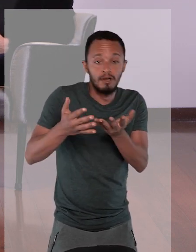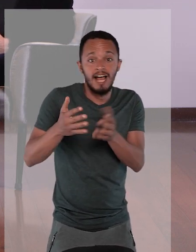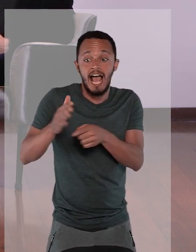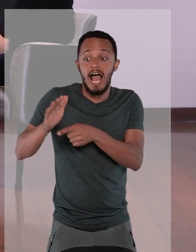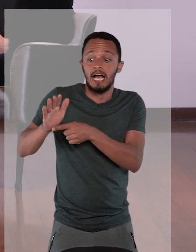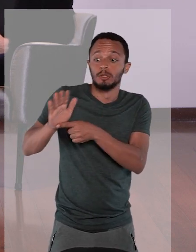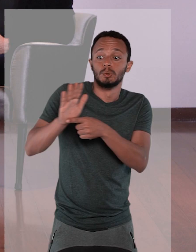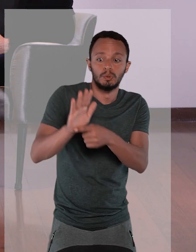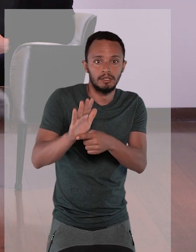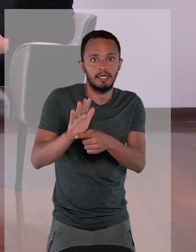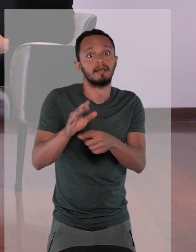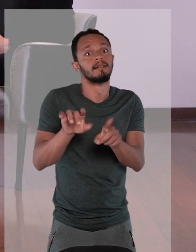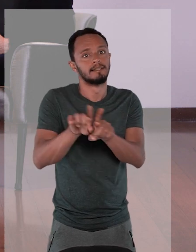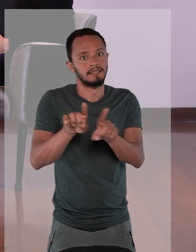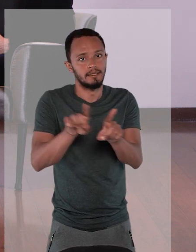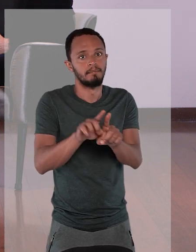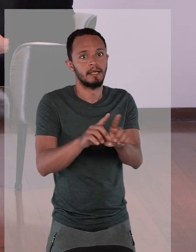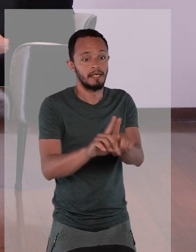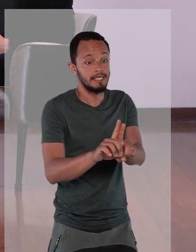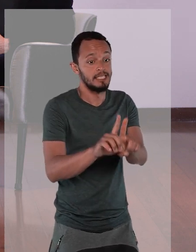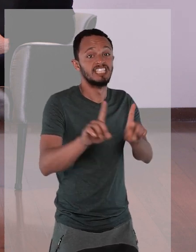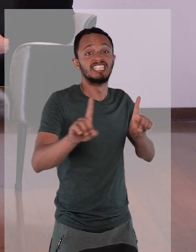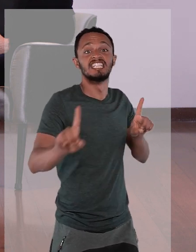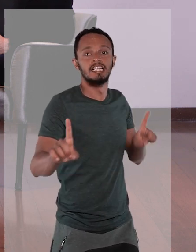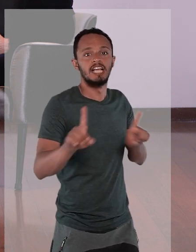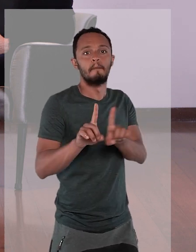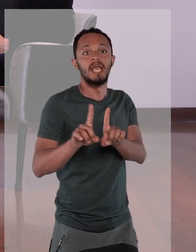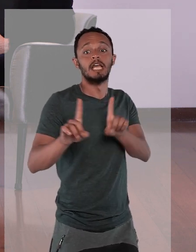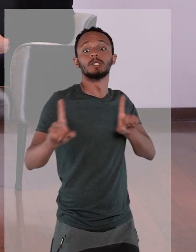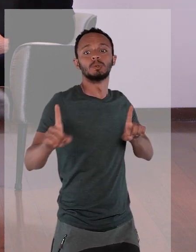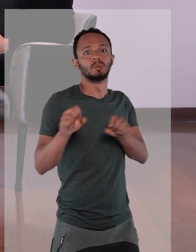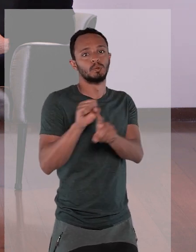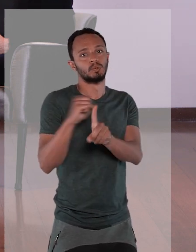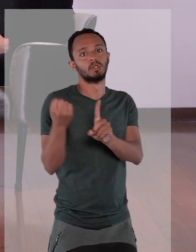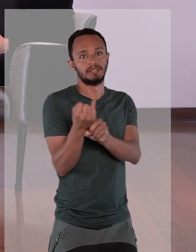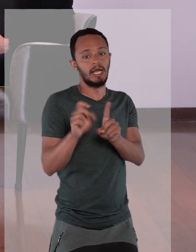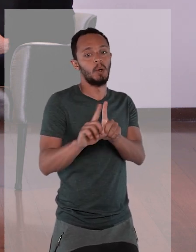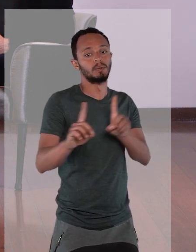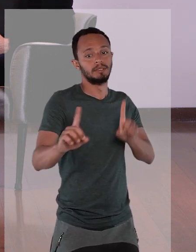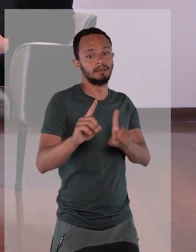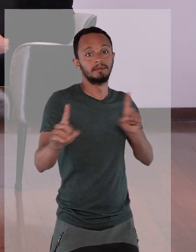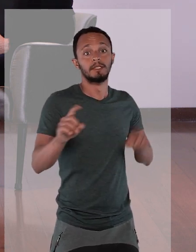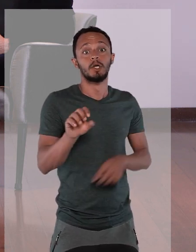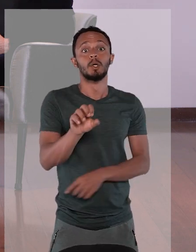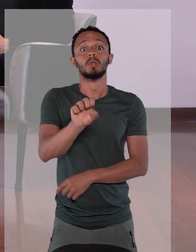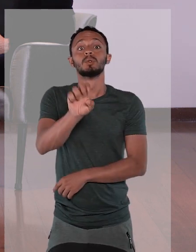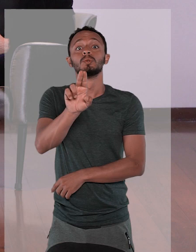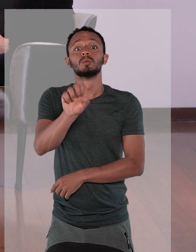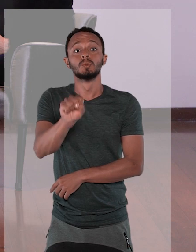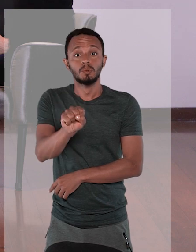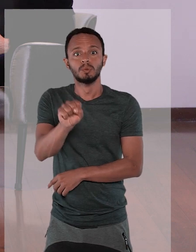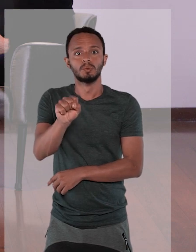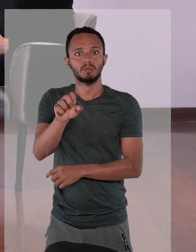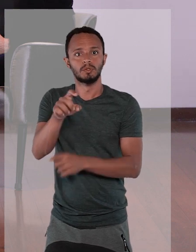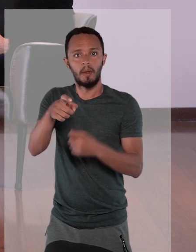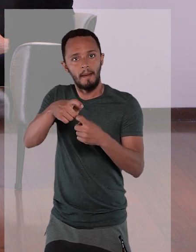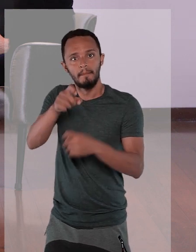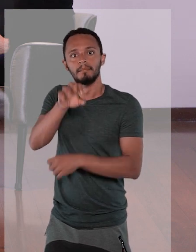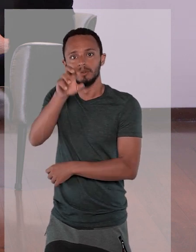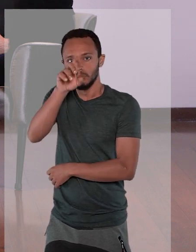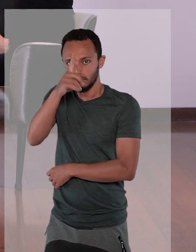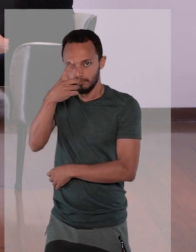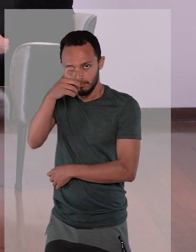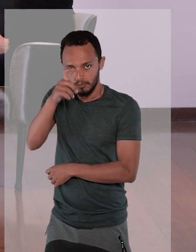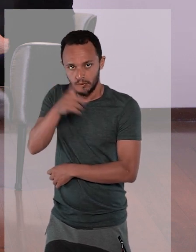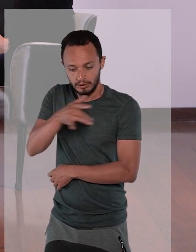o distanciamento físico, social. Não havia outra coisa. E o SUS entrava muito combalido. Todos nós